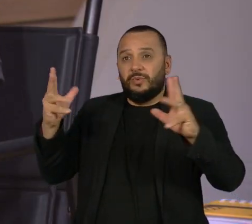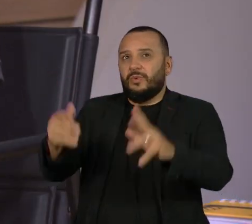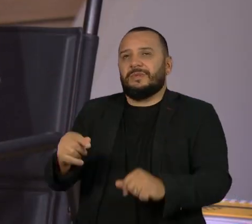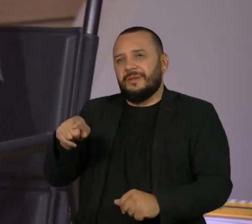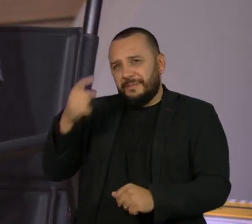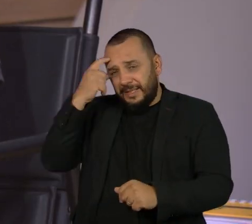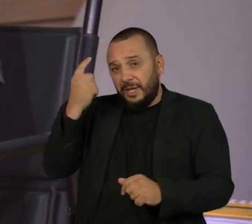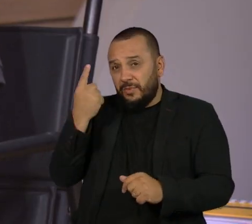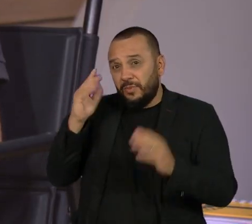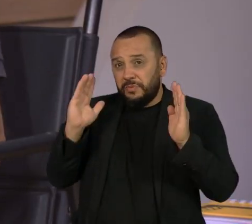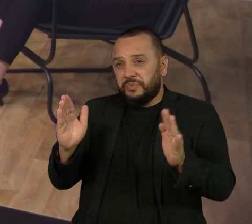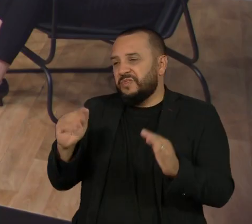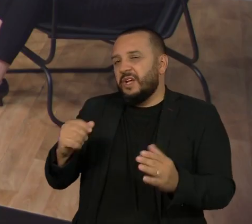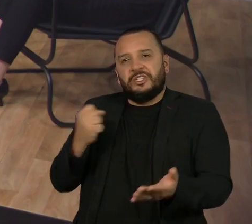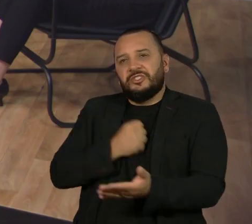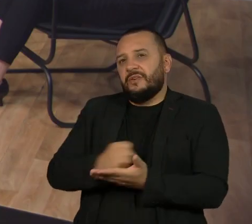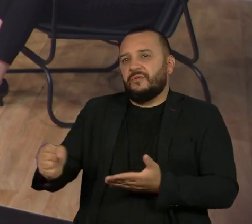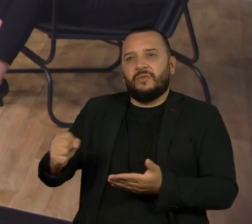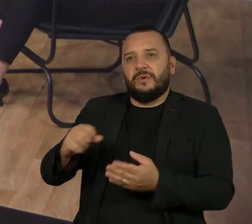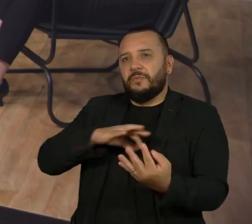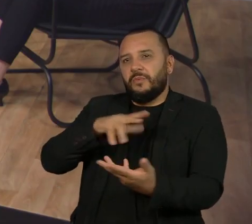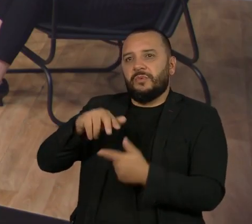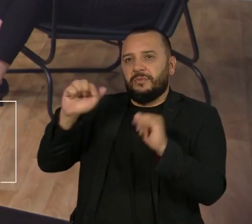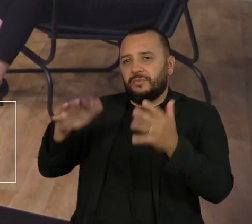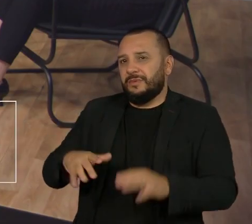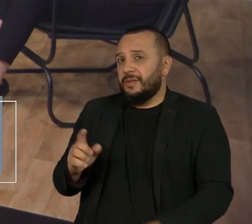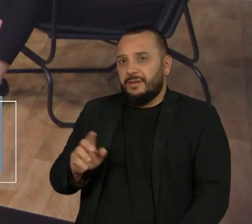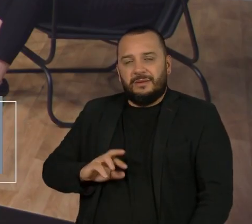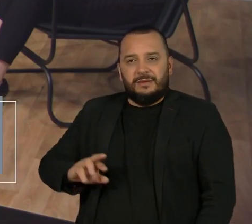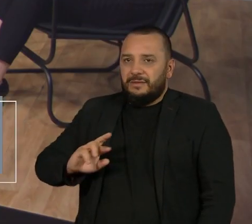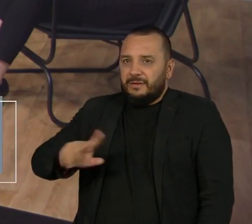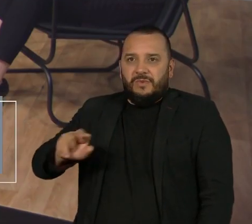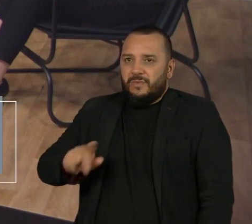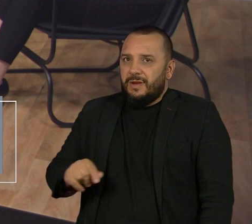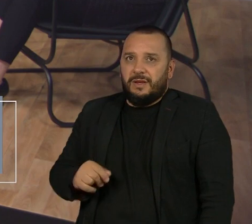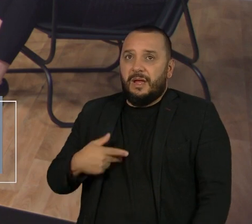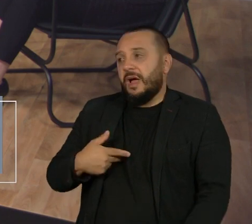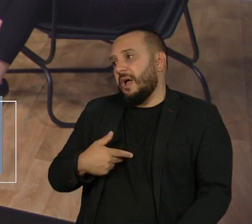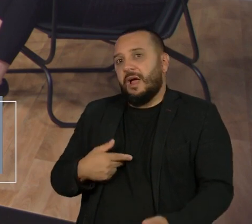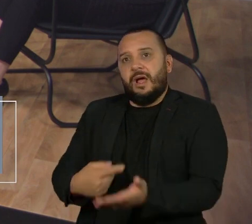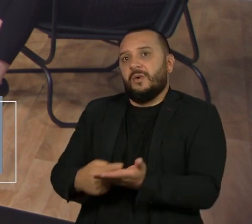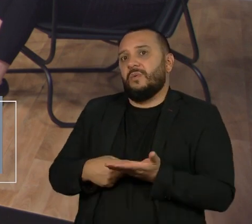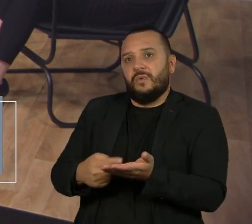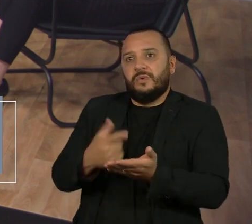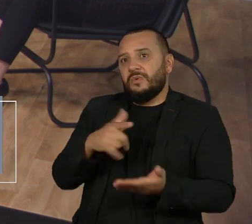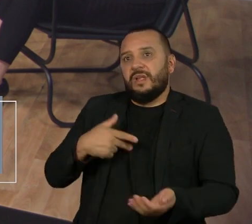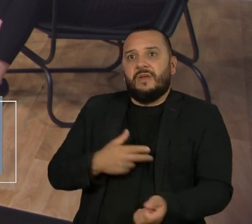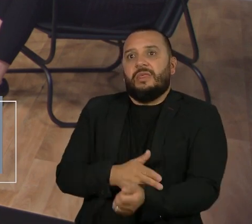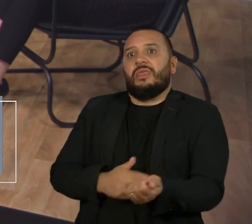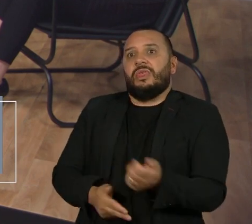dar certo, o mundo está condenado. Não vou cortar meu pulso porque não teve acordo dessa COP. Vai ter em algum momento.